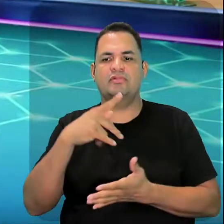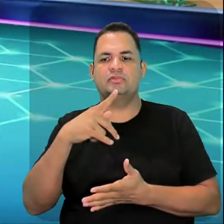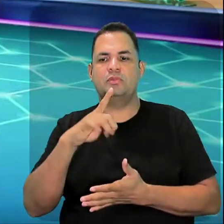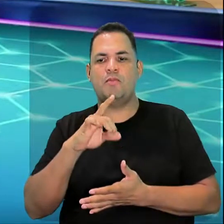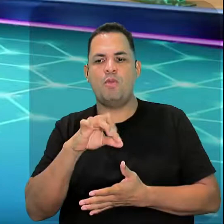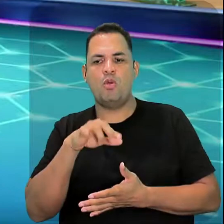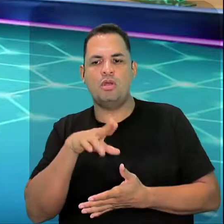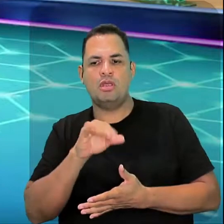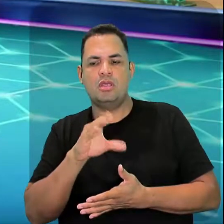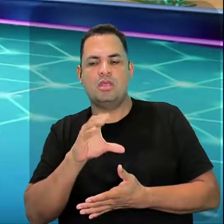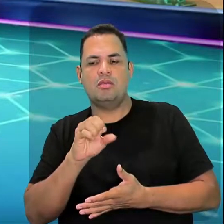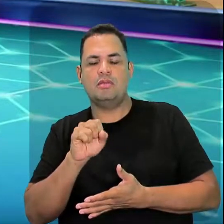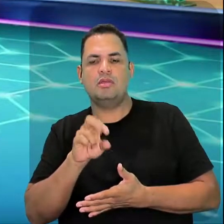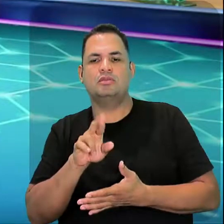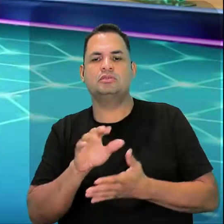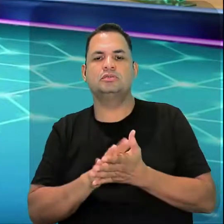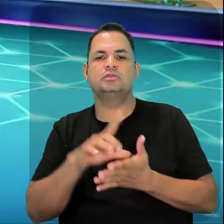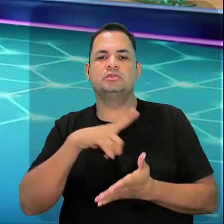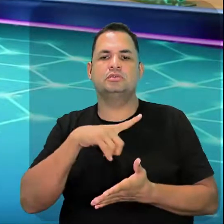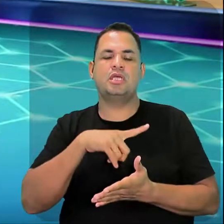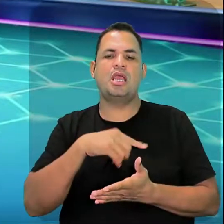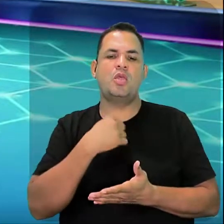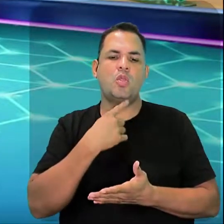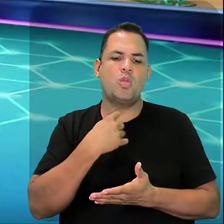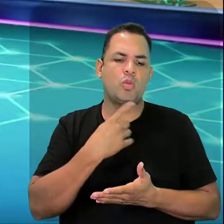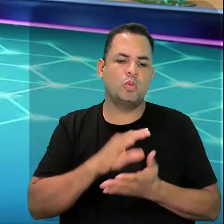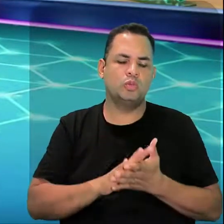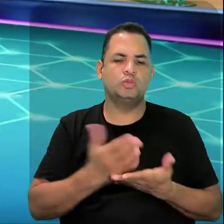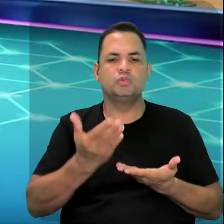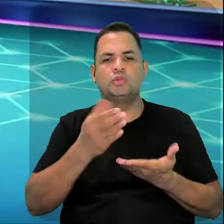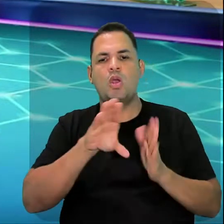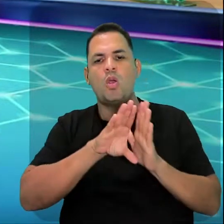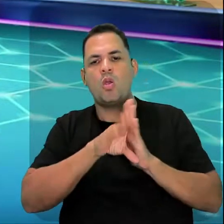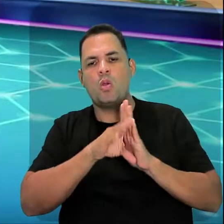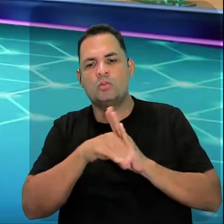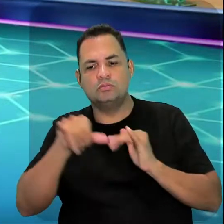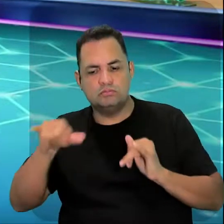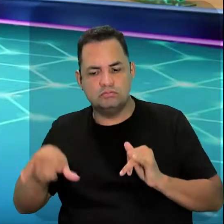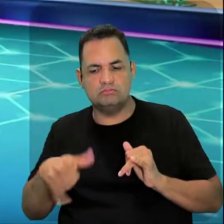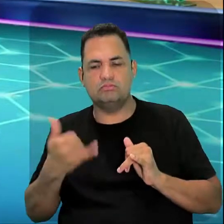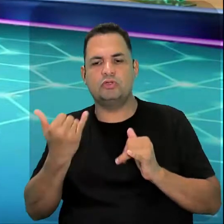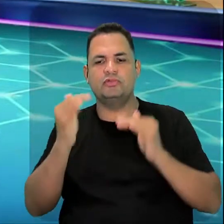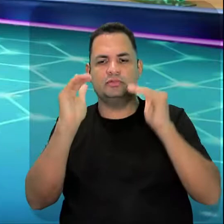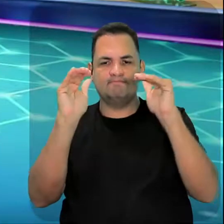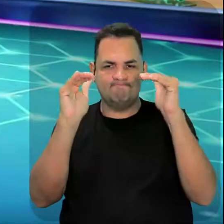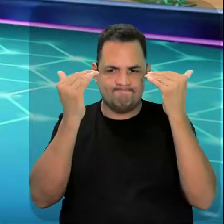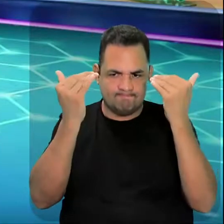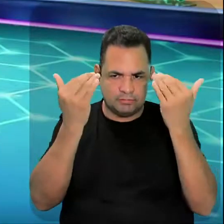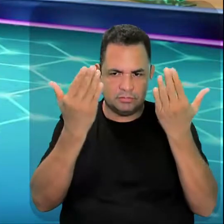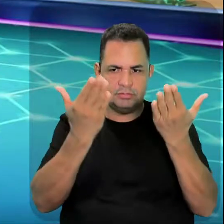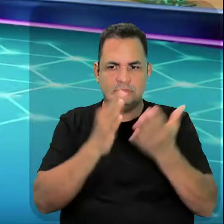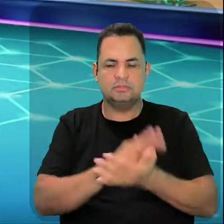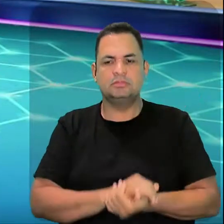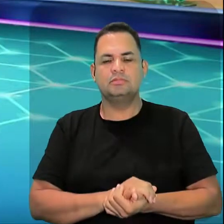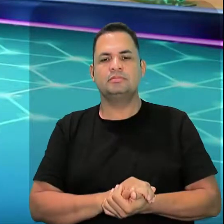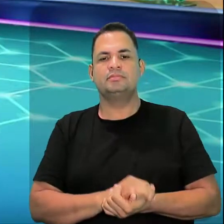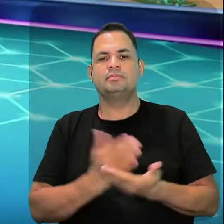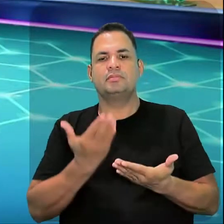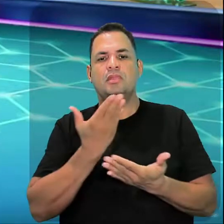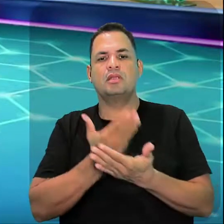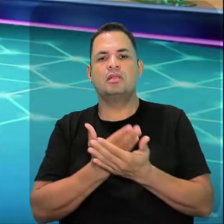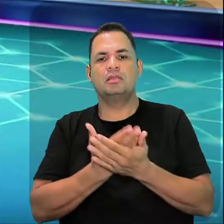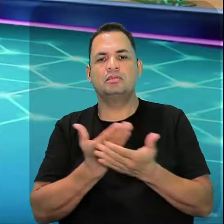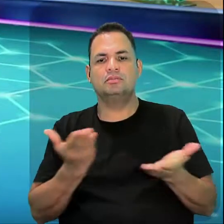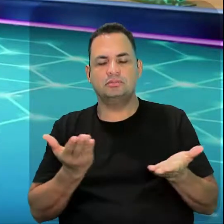polímeros. Se teve alguma dúvida em relação ao conceito, aproveita para prestar bastante atenção na